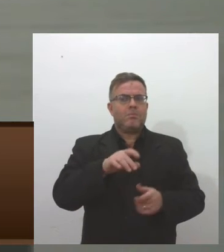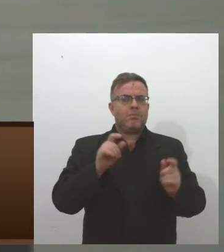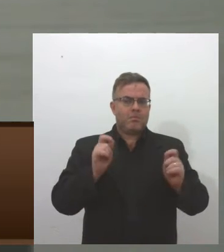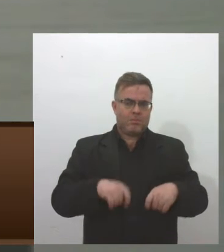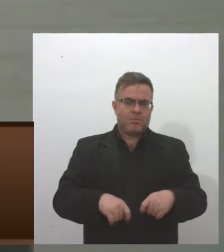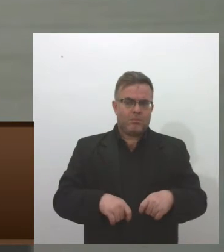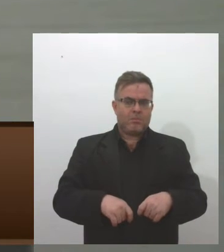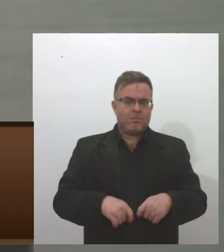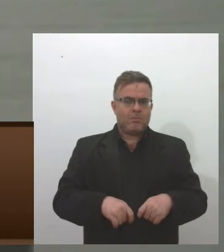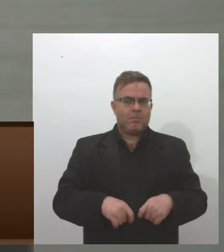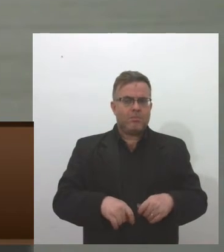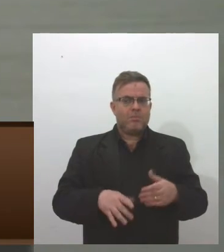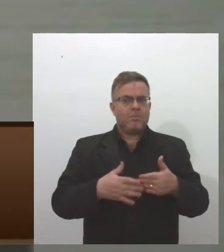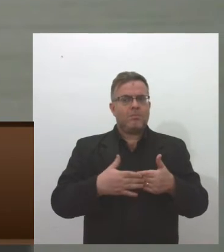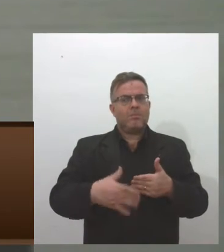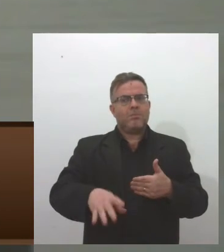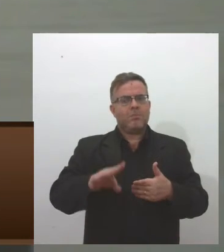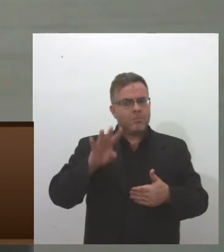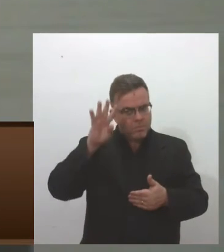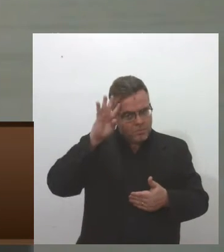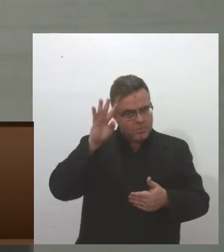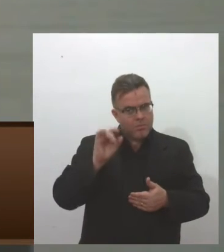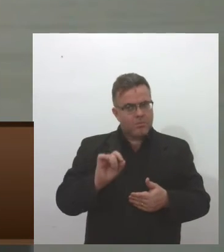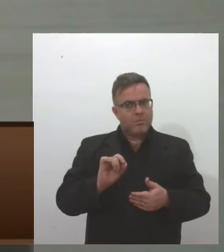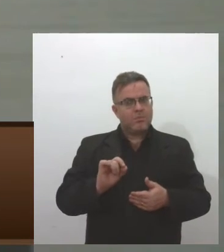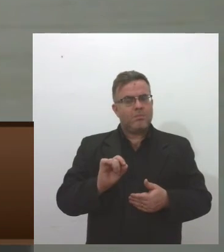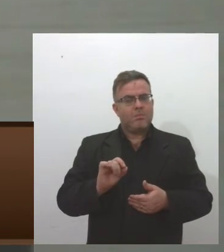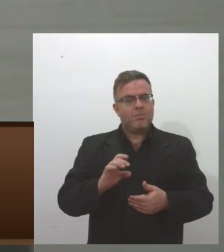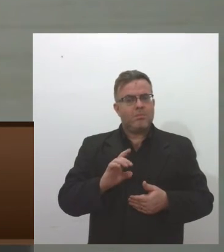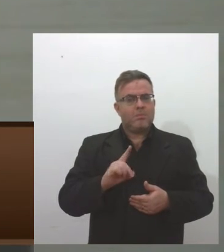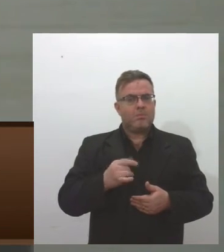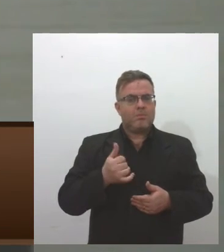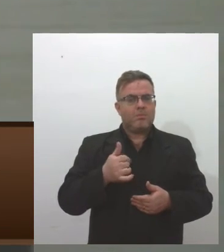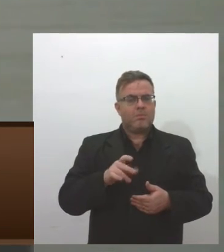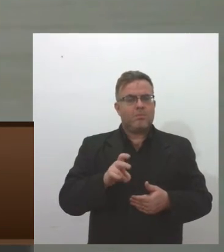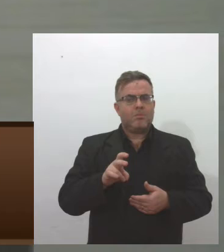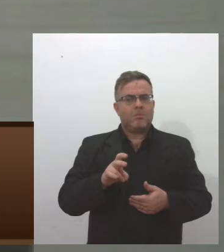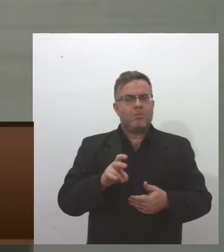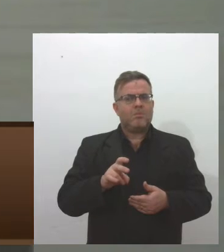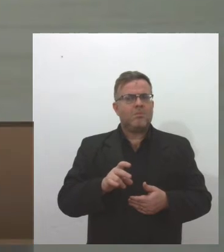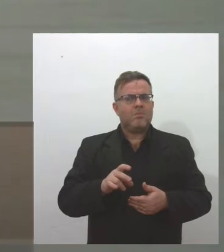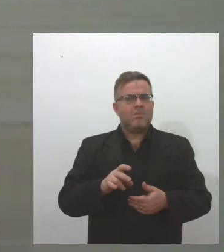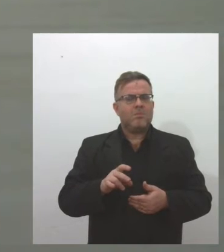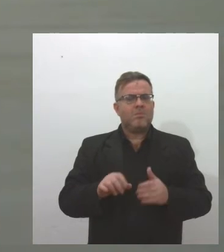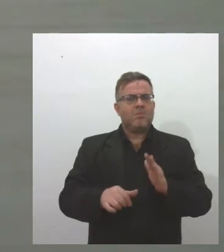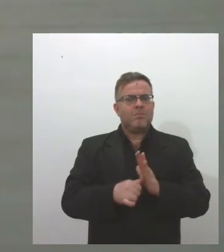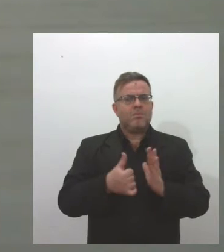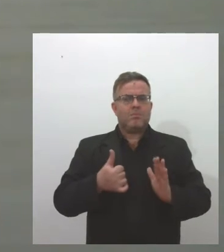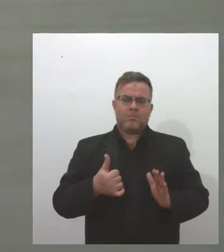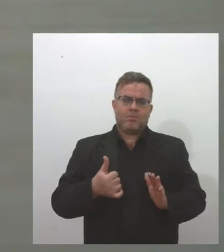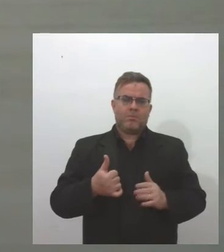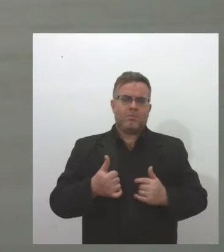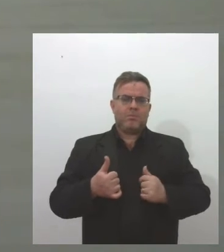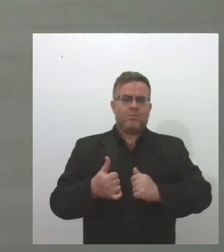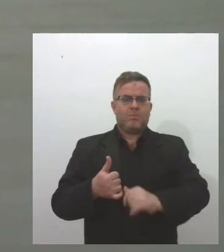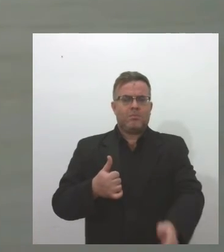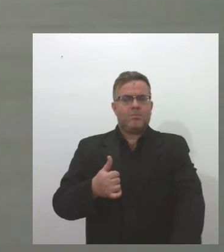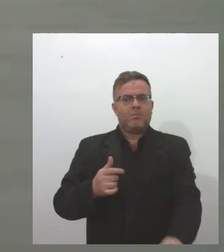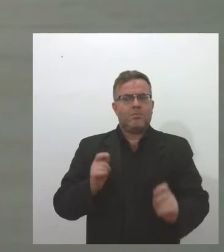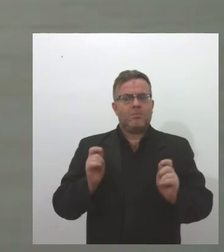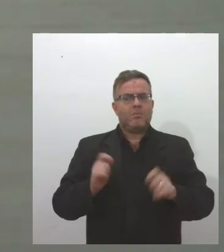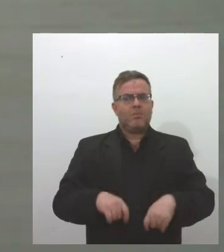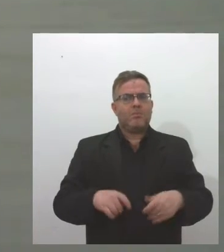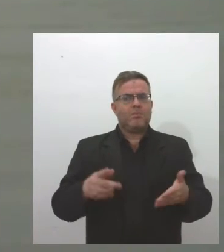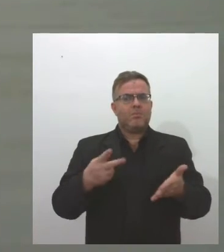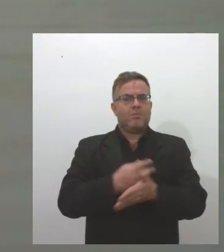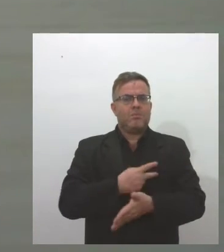na próxima quarta-feira, dia 15, ou seja, amanhã. E olha, pela primeira vez, desde o registro do primeiro caso de